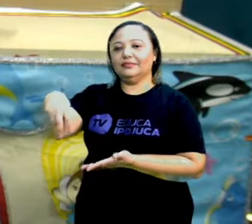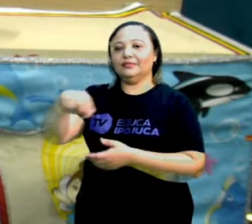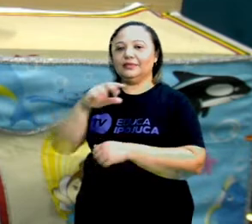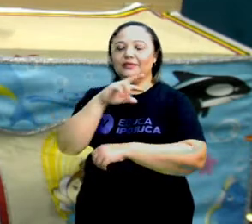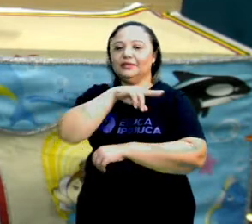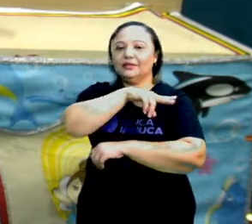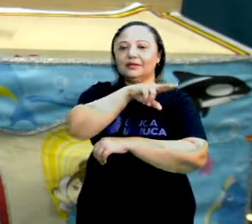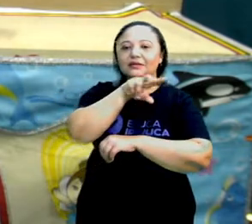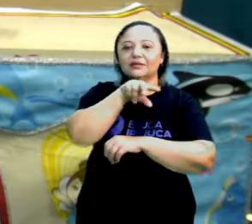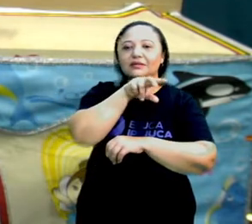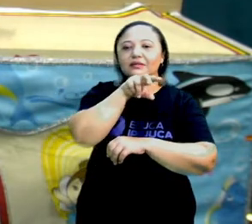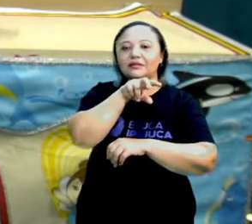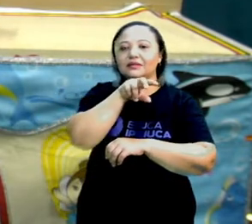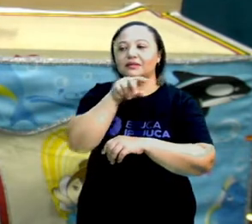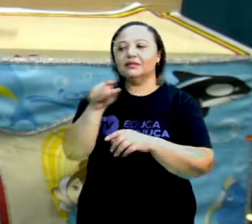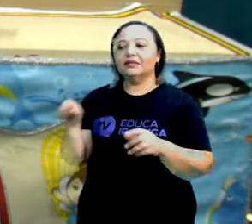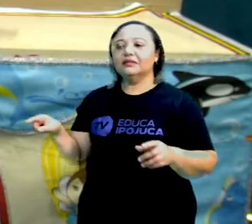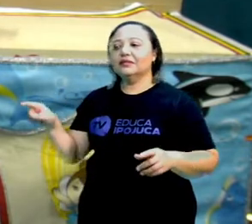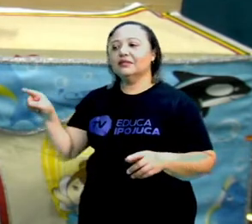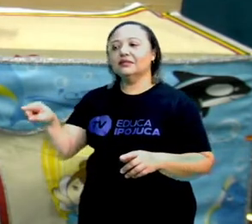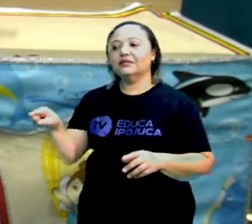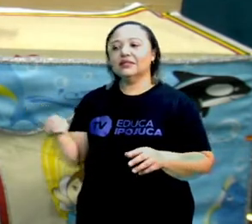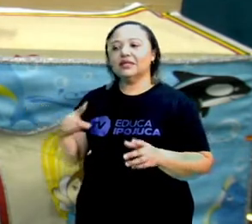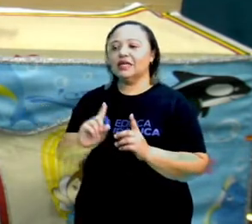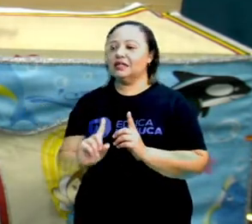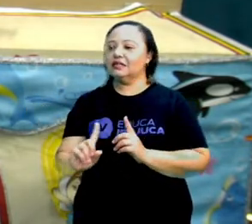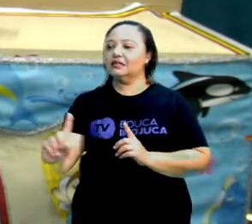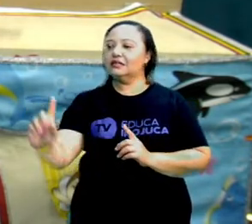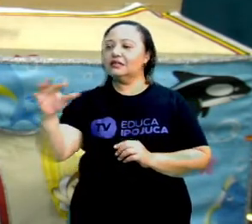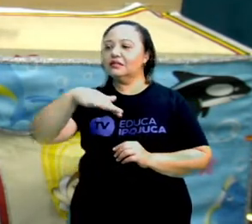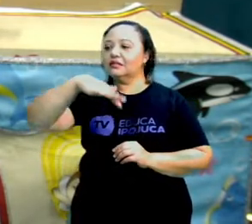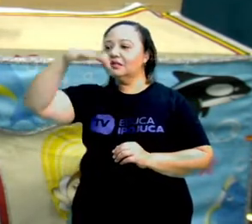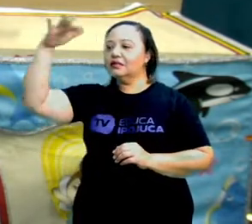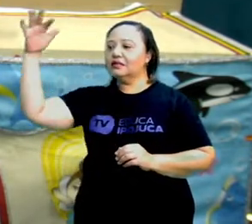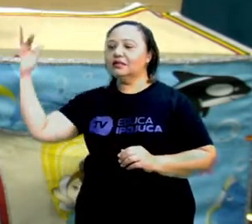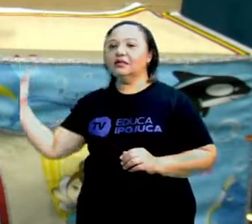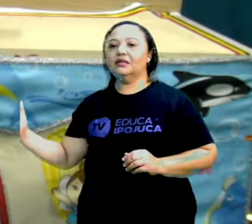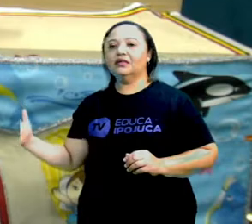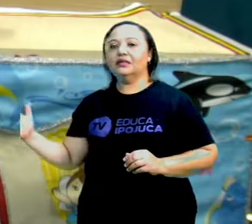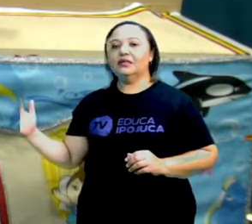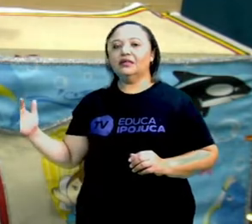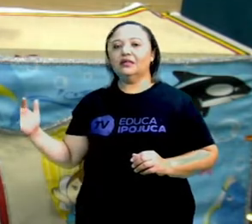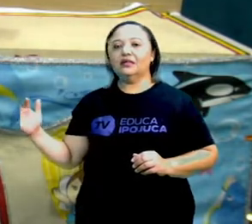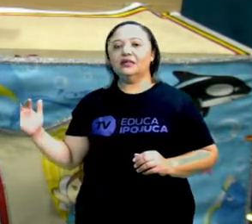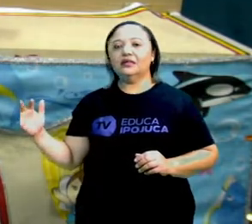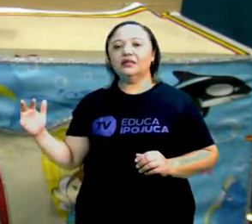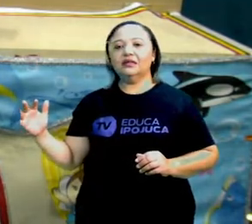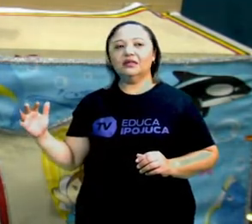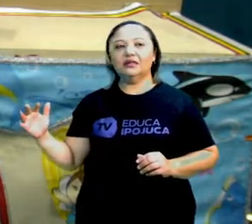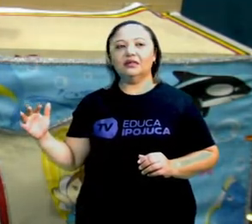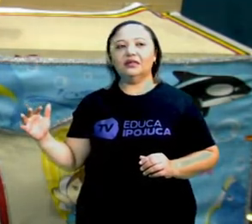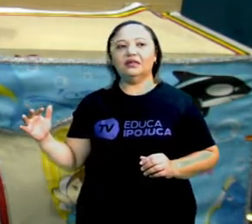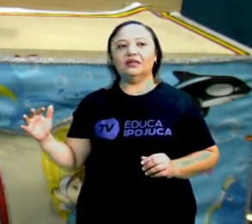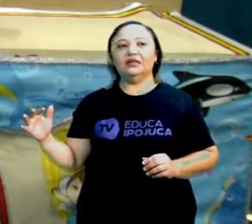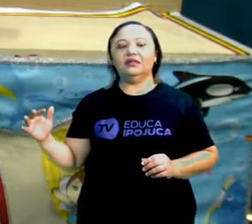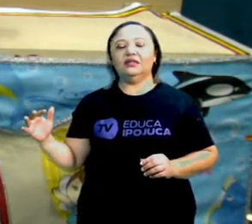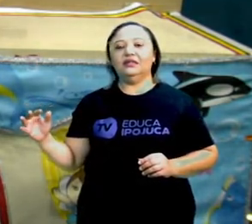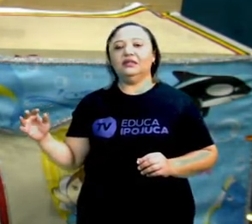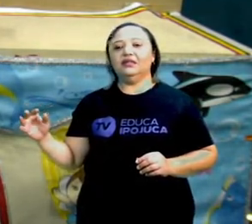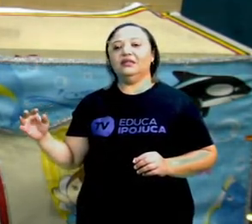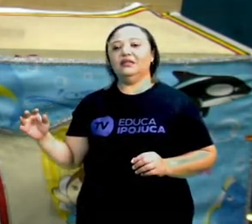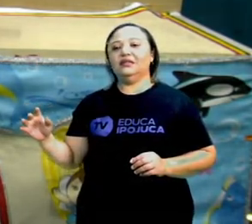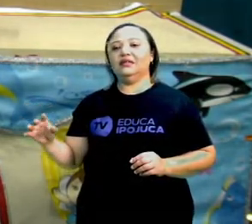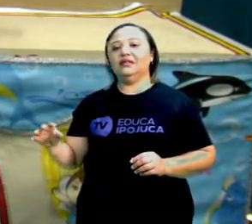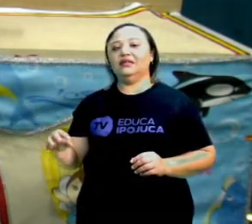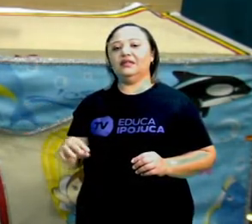cobra. Quando entrou na caverna, sabe o que ela encontrou? A pomba! Não, a pomba já tinha ajudado ela a chegar